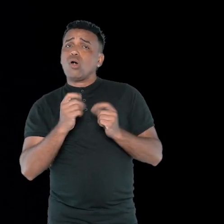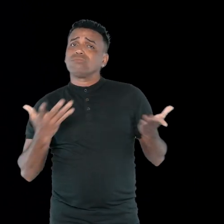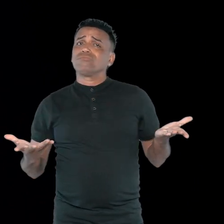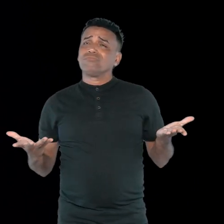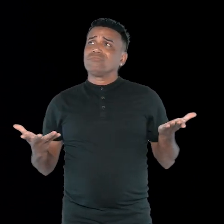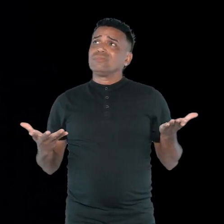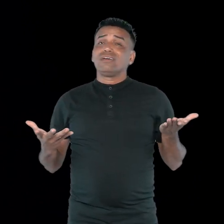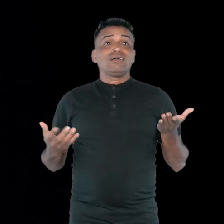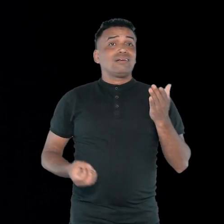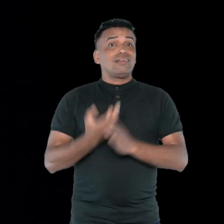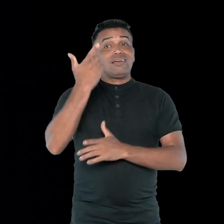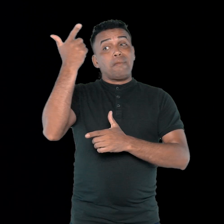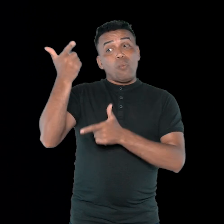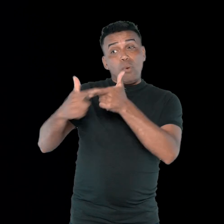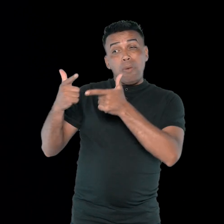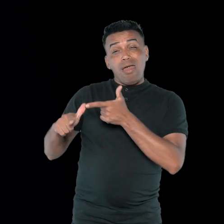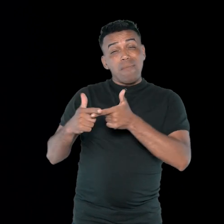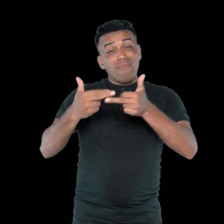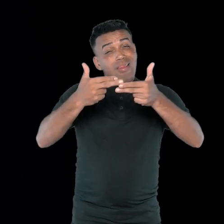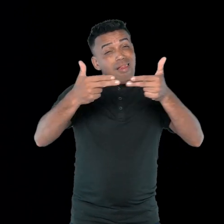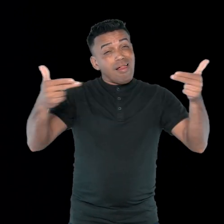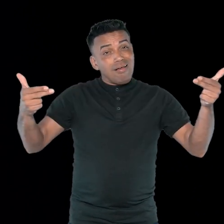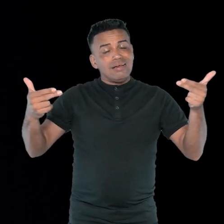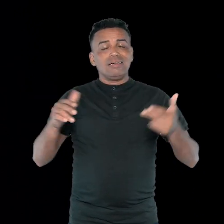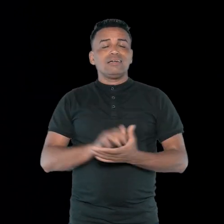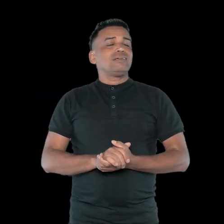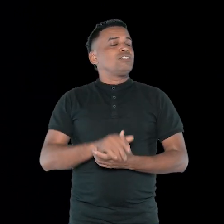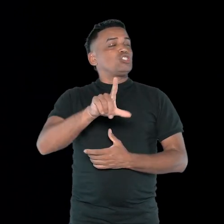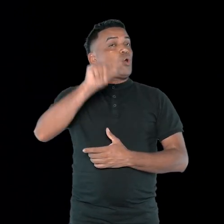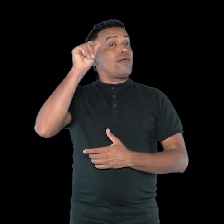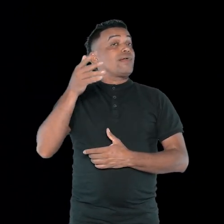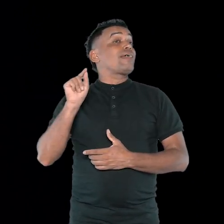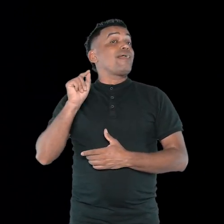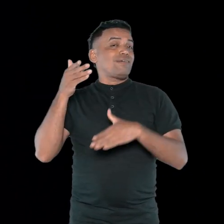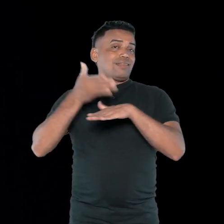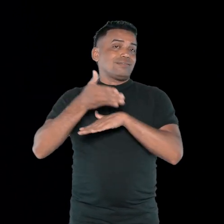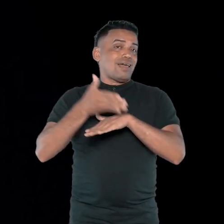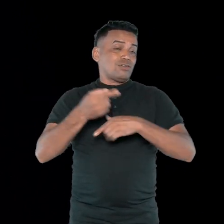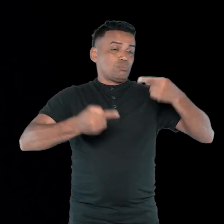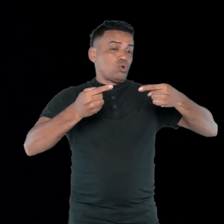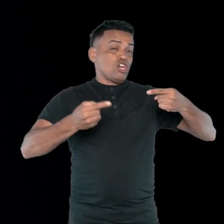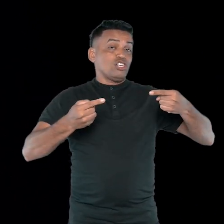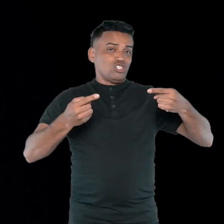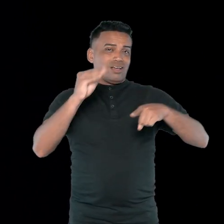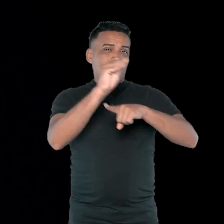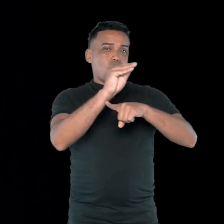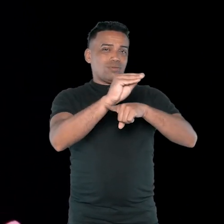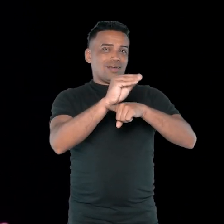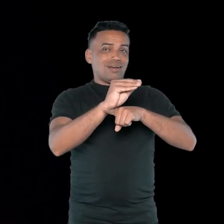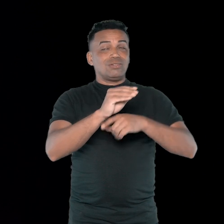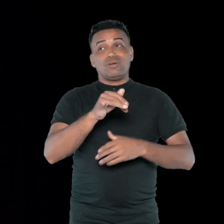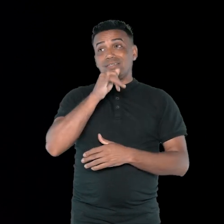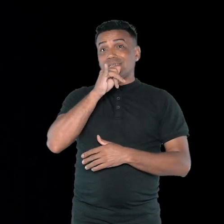Isso cria outros problemas também, de decidir quem é que vai ter acesso ou não às políticas de cuidado. Então, por exemplo, as